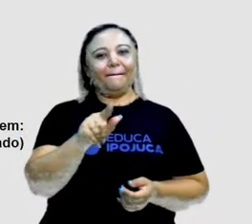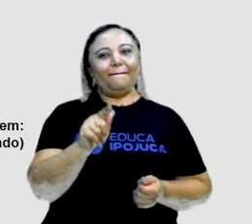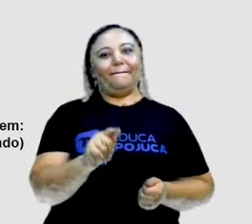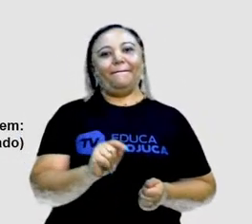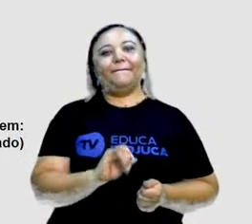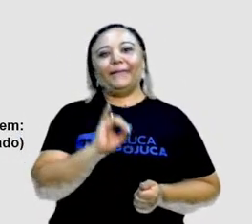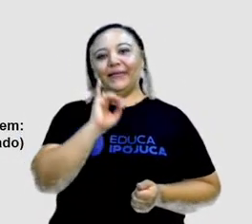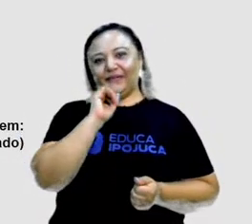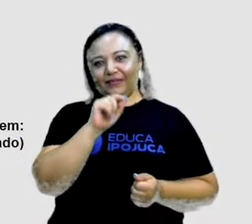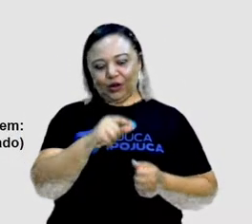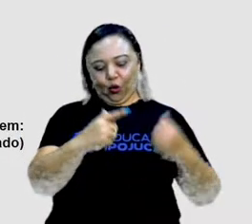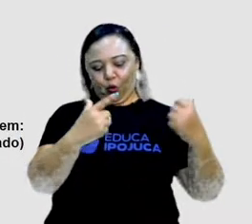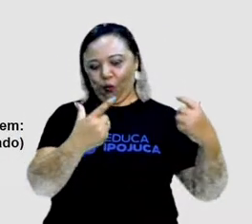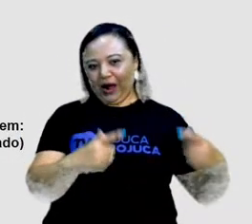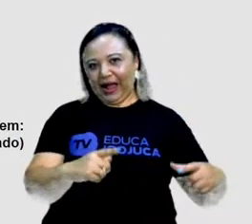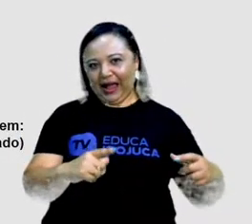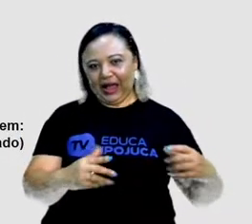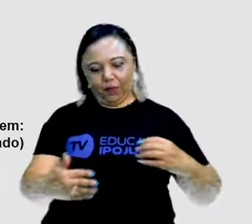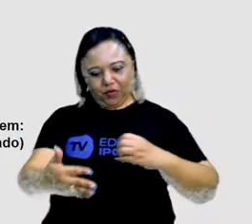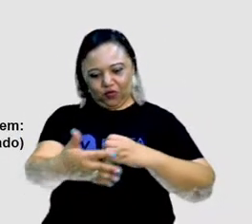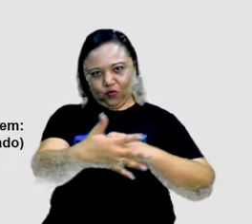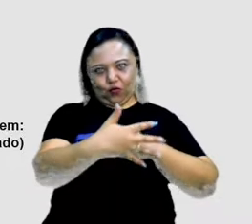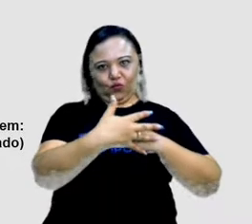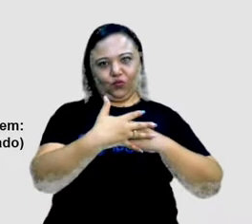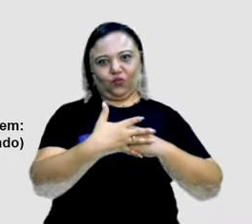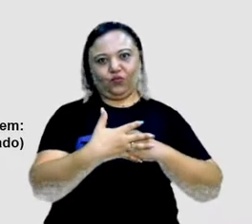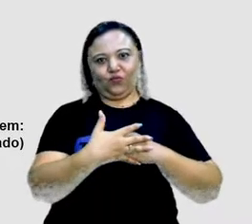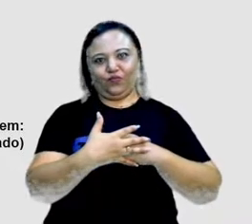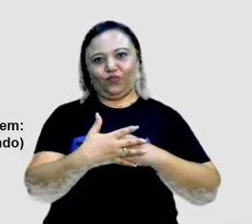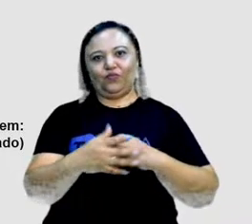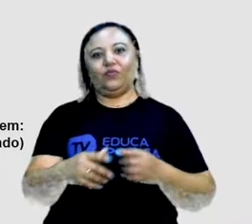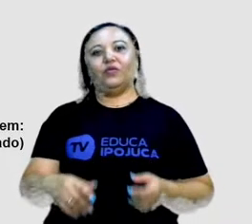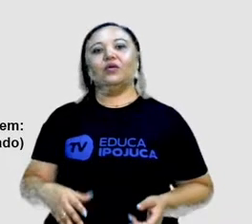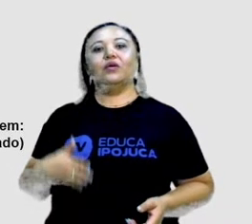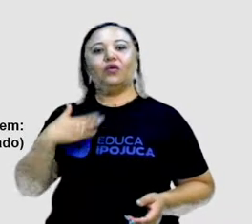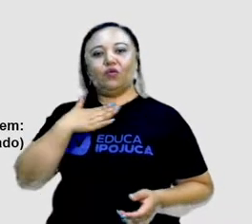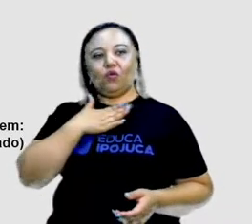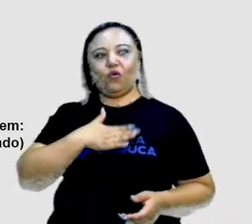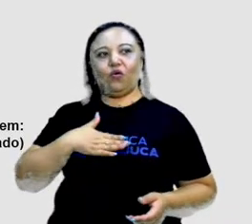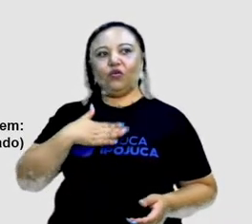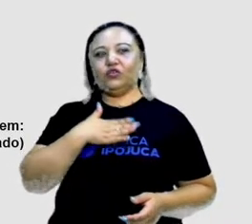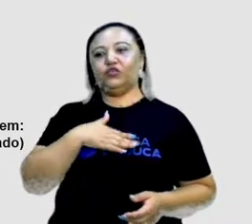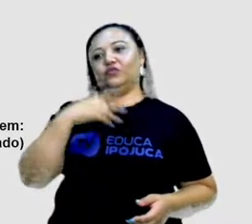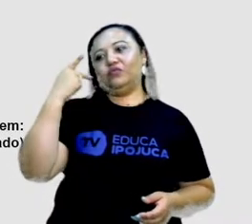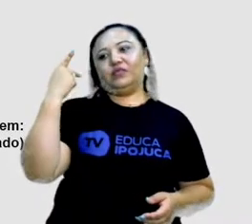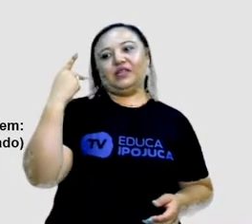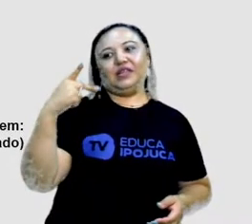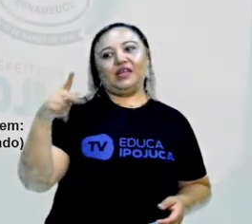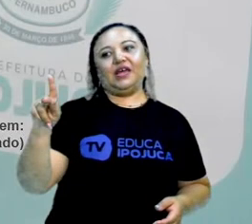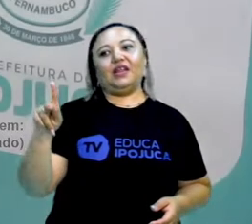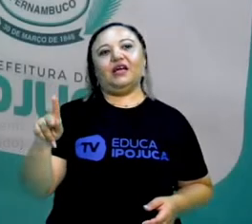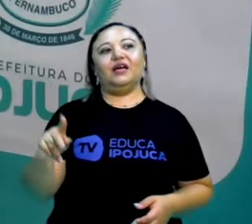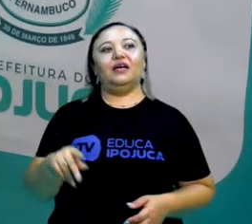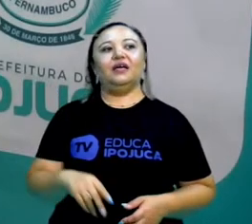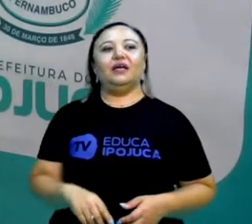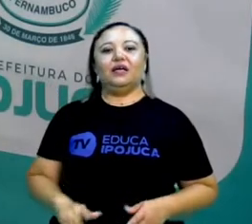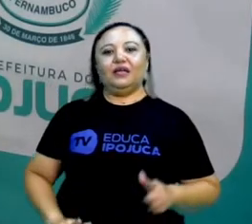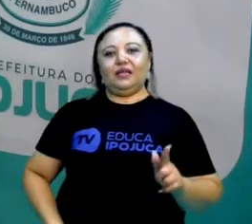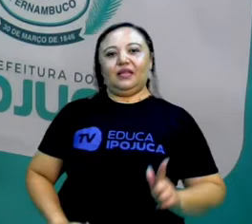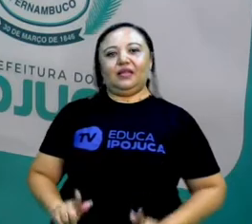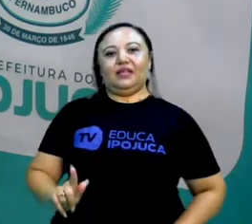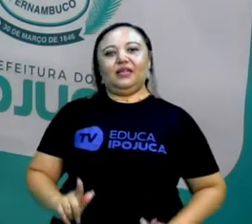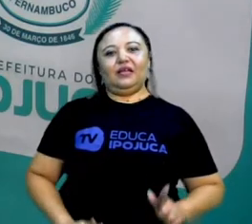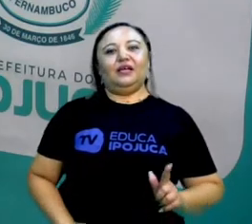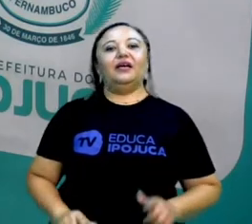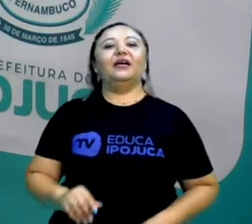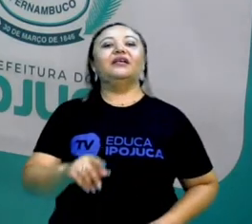uma indicação de lugar, né, pessoal? E eu gosto muito dela. Veja que aí ela está se referindo à prima,